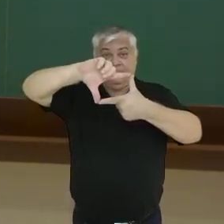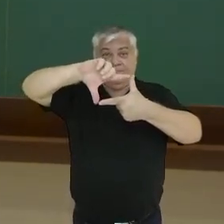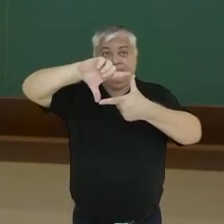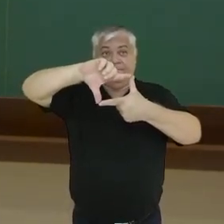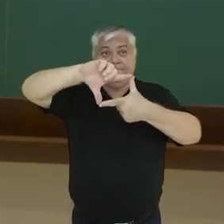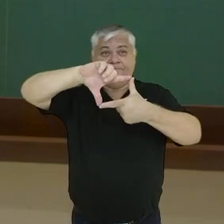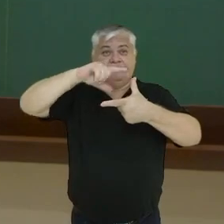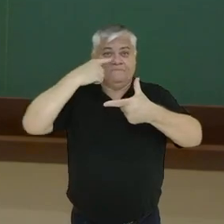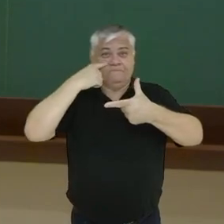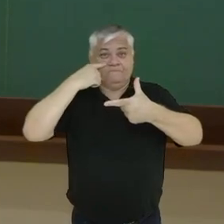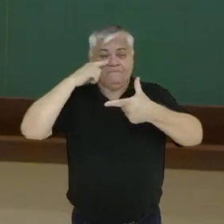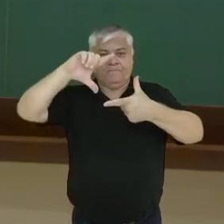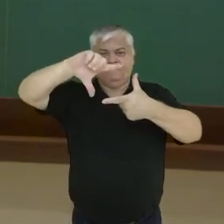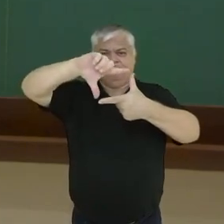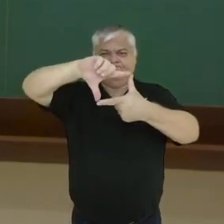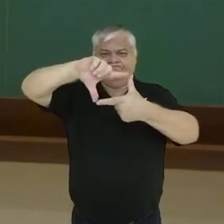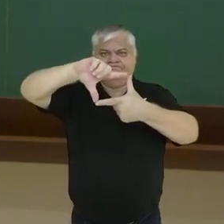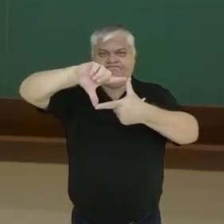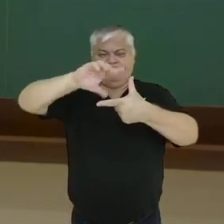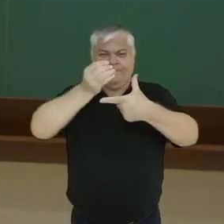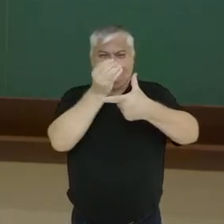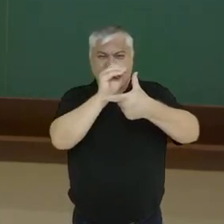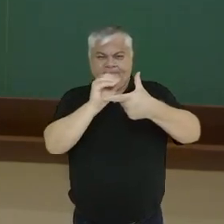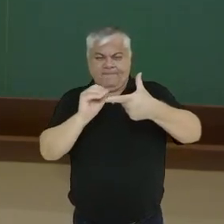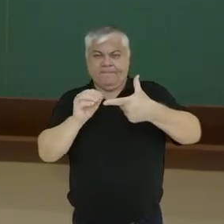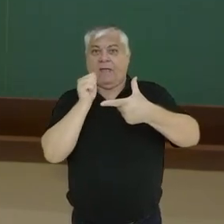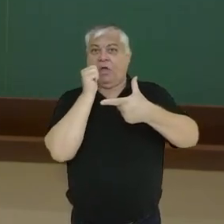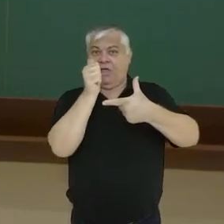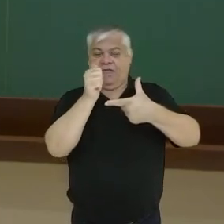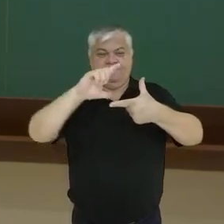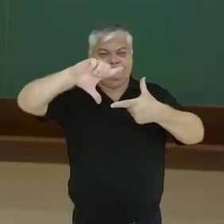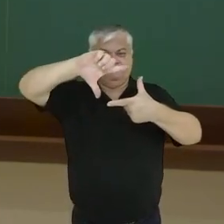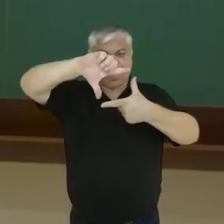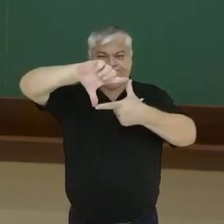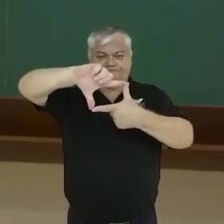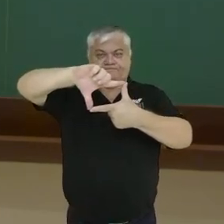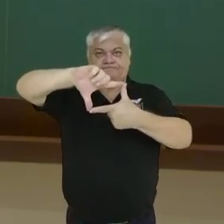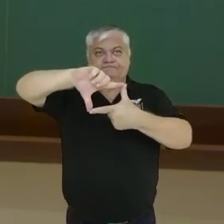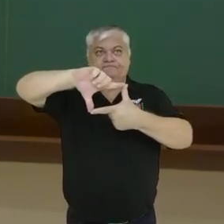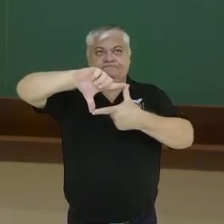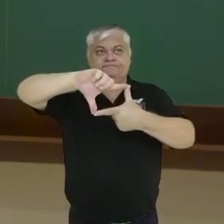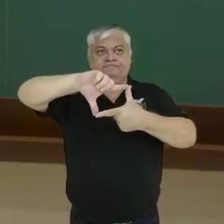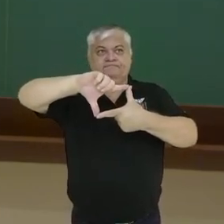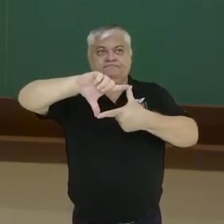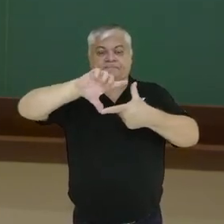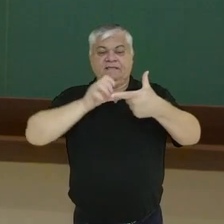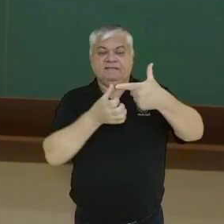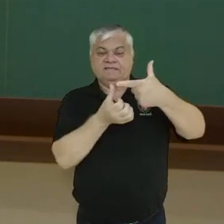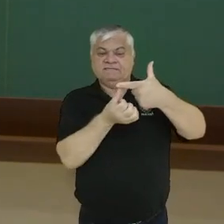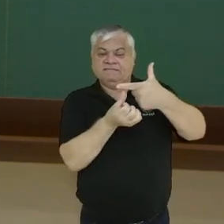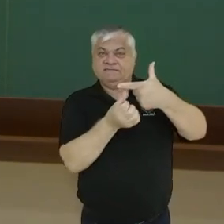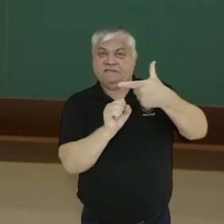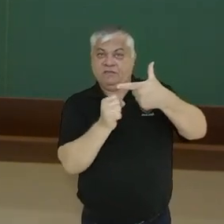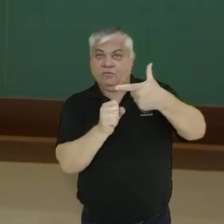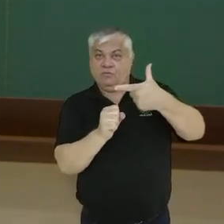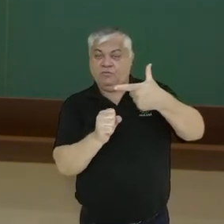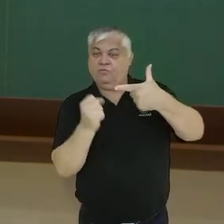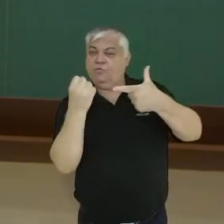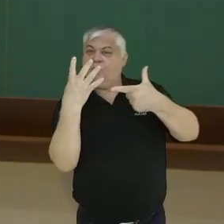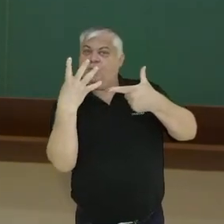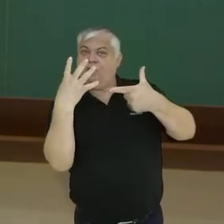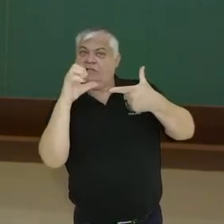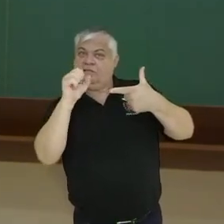desenho do quebra-cabeça montado. Então, olha ali, ó. Eu tenho 68 de lado, 48, quero saber